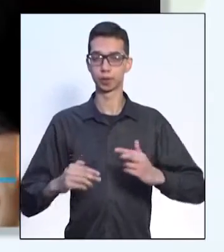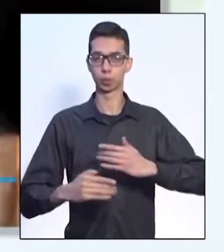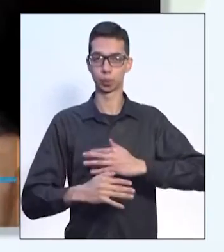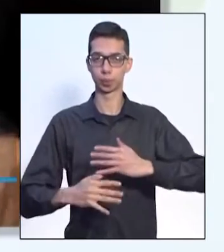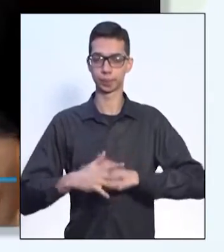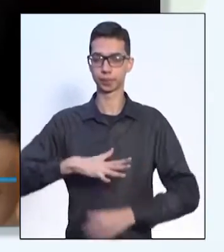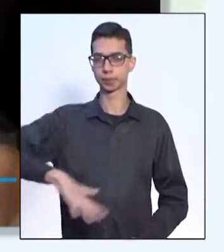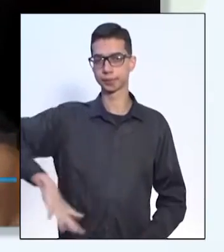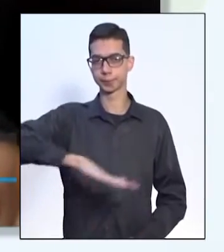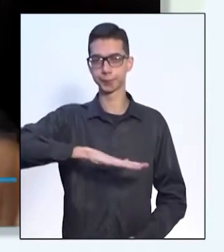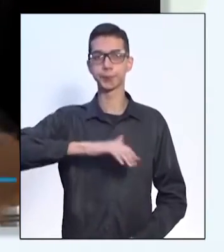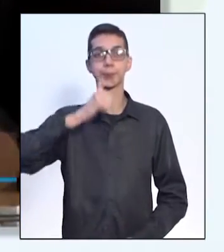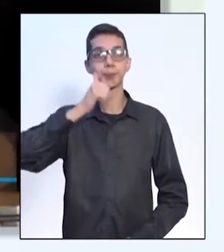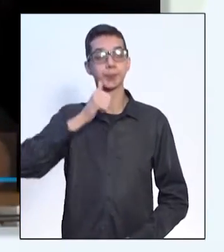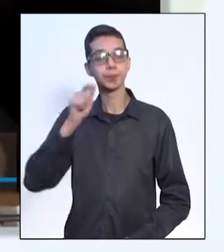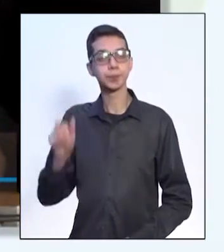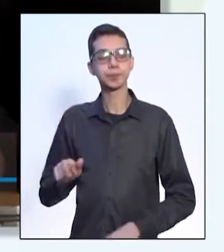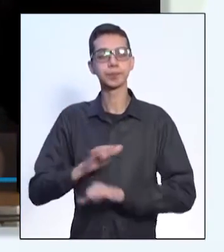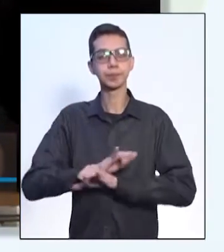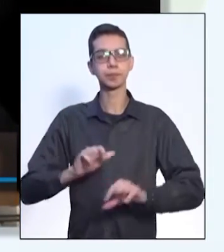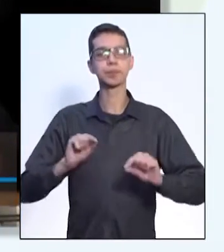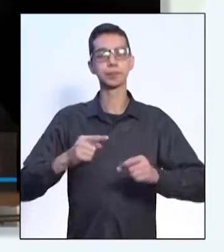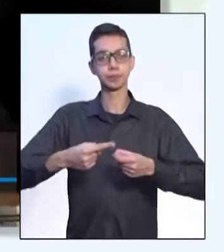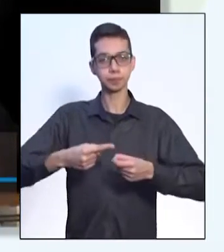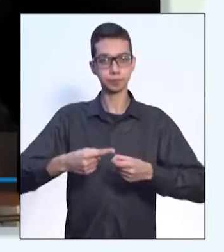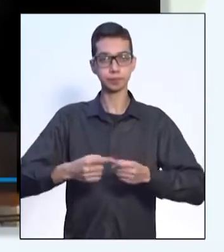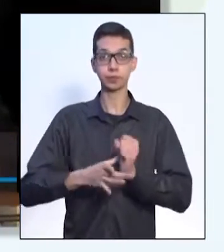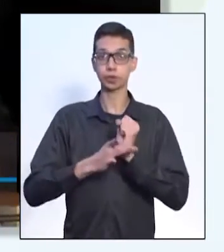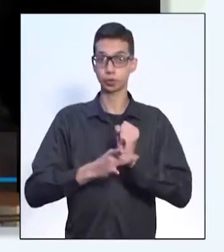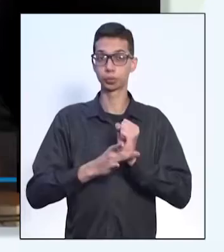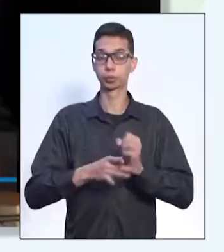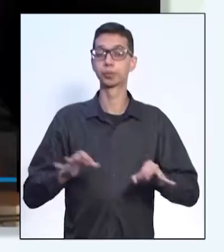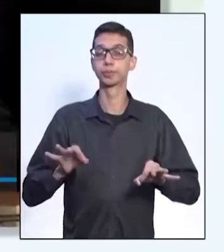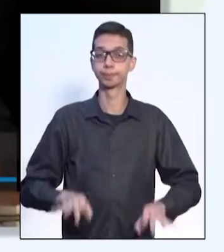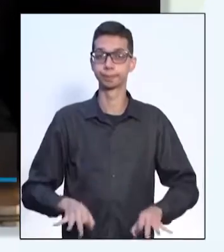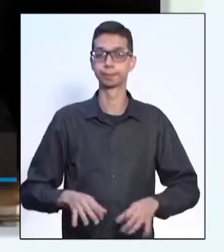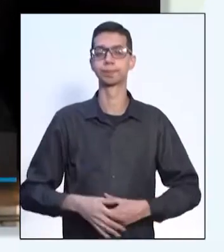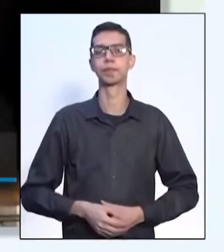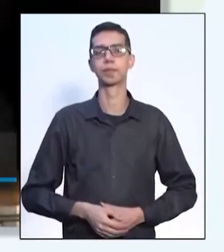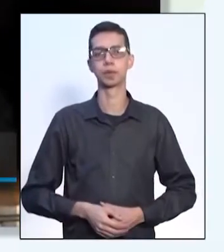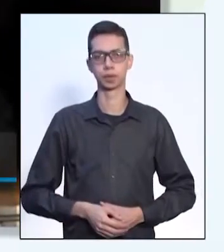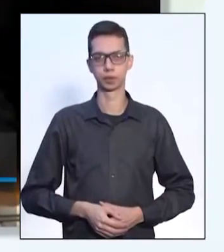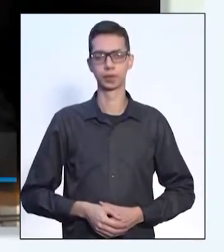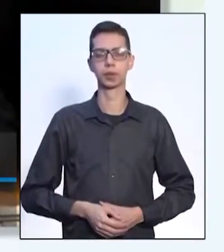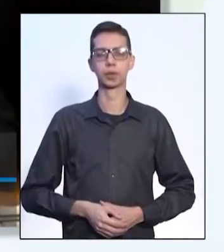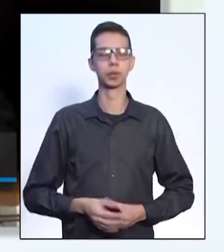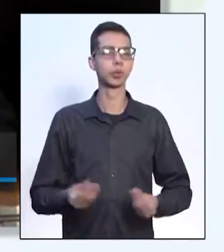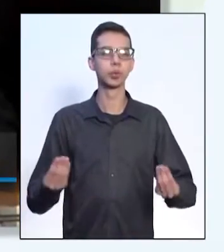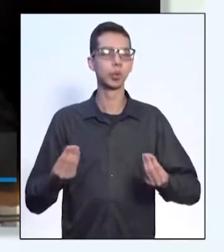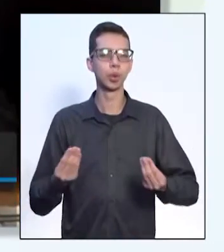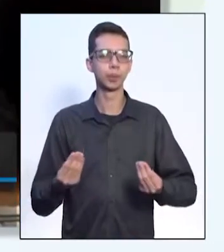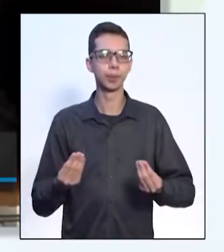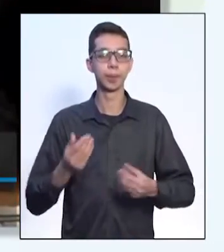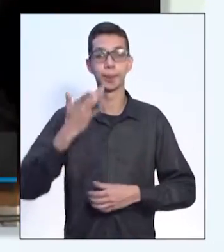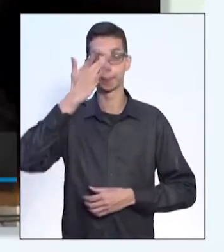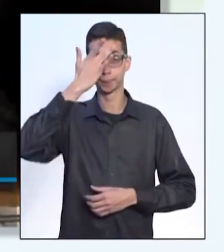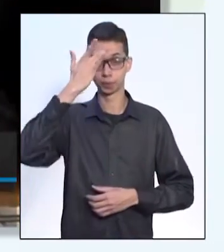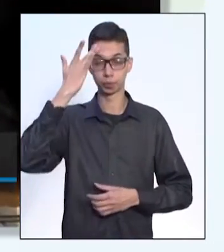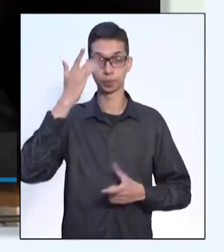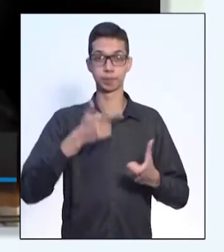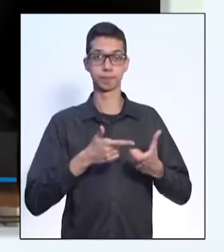assim, que as cidades elas são mais seguras, elas se tornam mais seguras quanto mais pessoas circulando nas